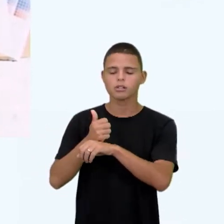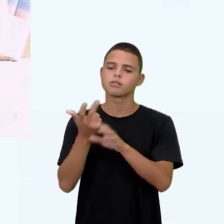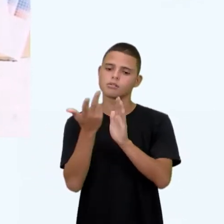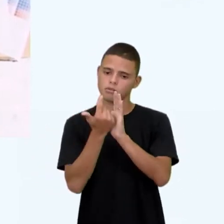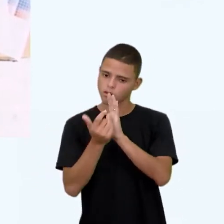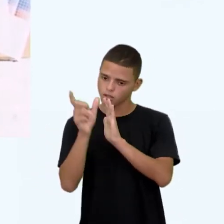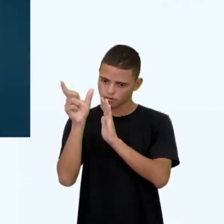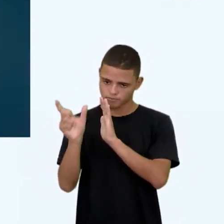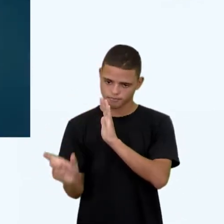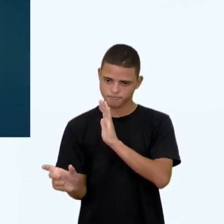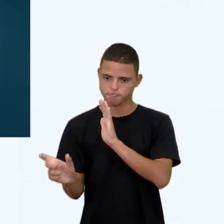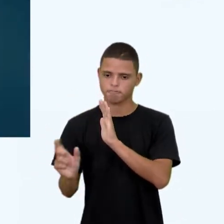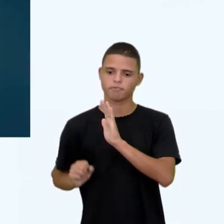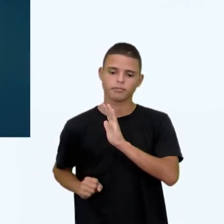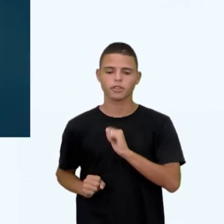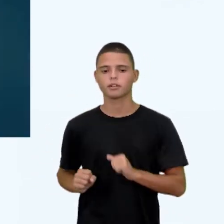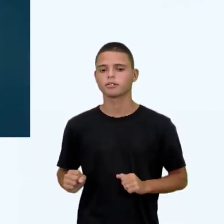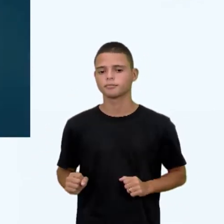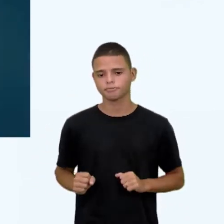designer.